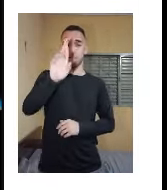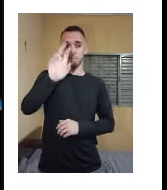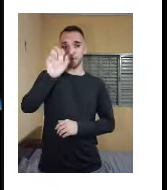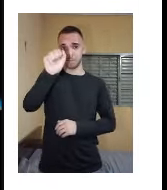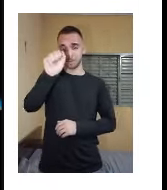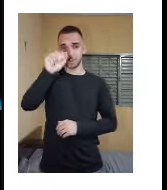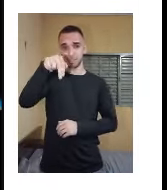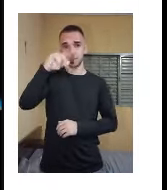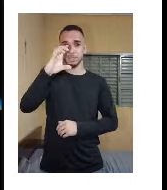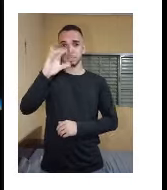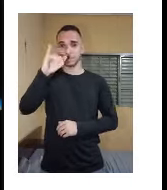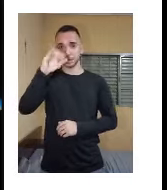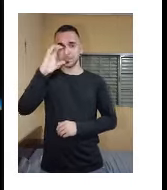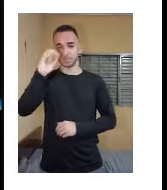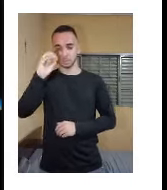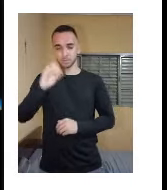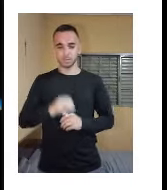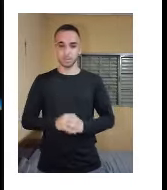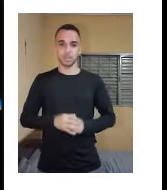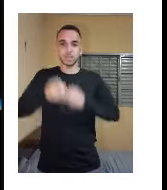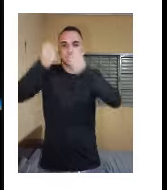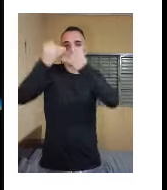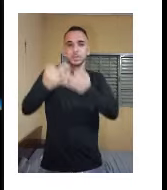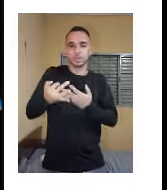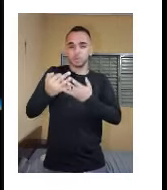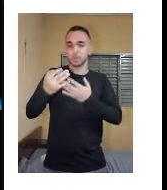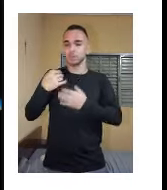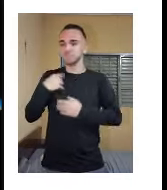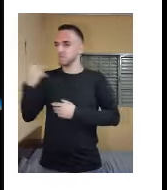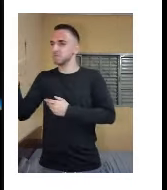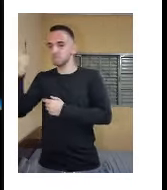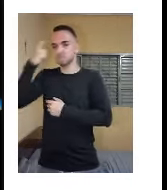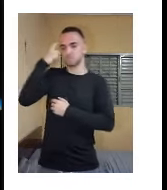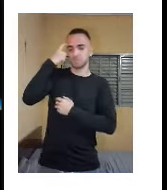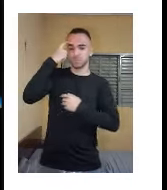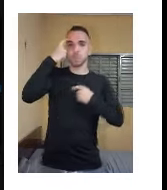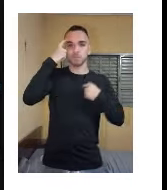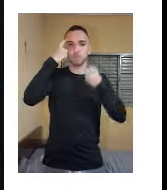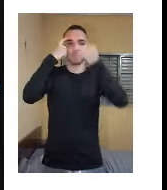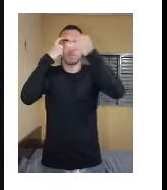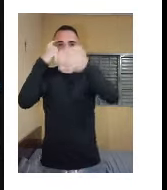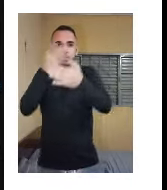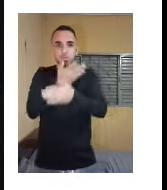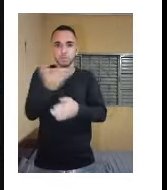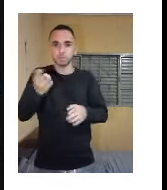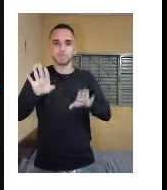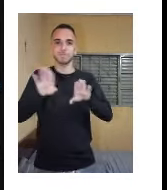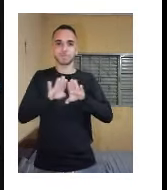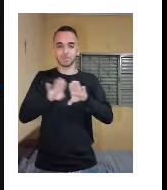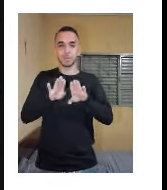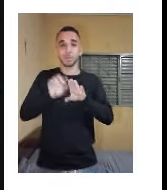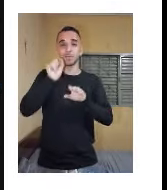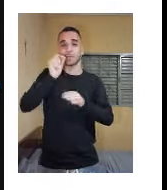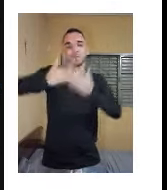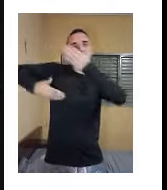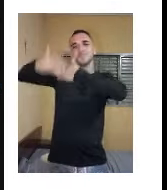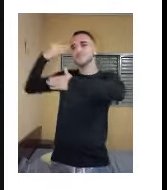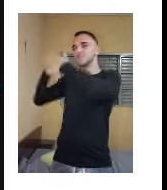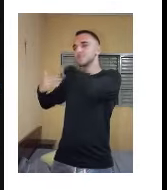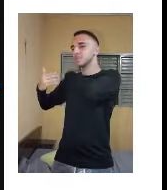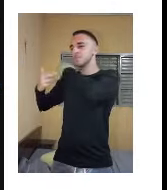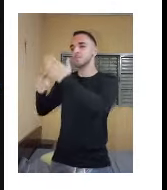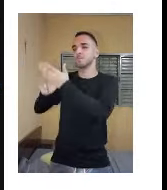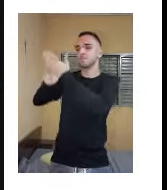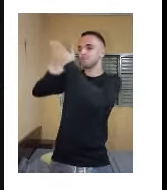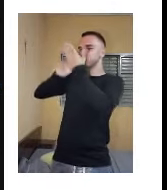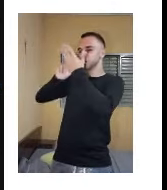vou a gente trazer um pouco, né, o que é que o passado nos revela, né, e o que pode dizer